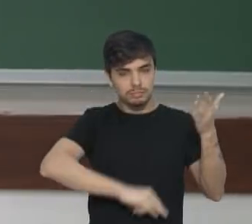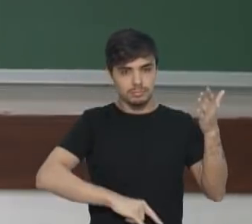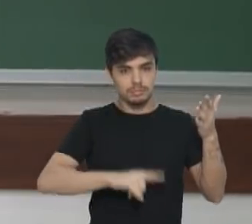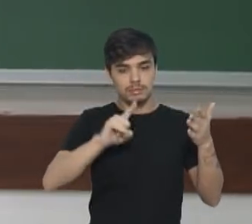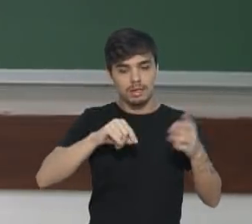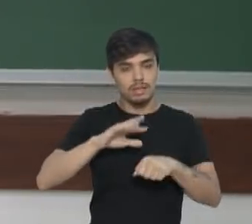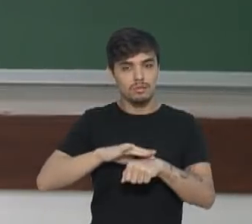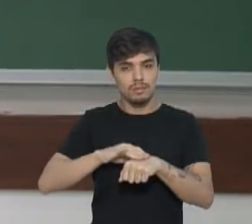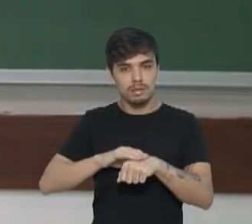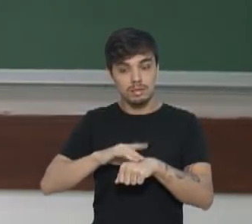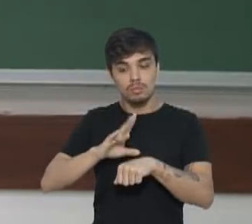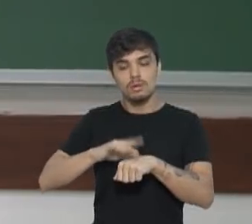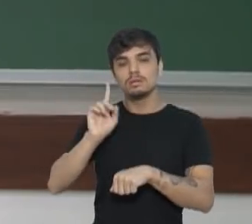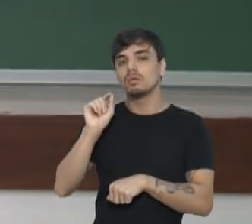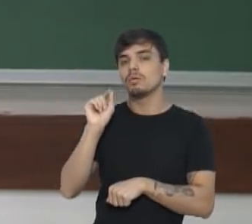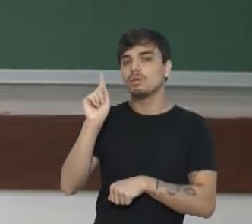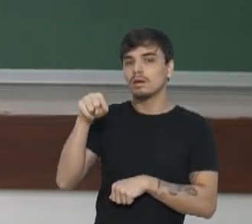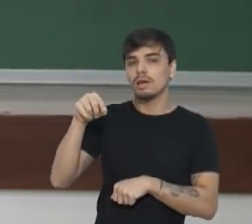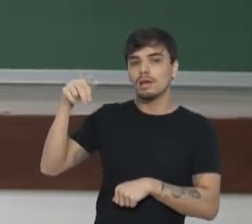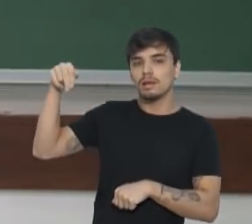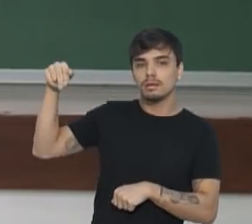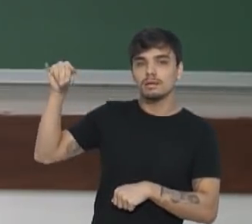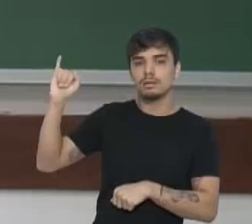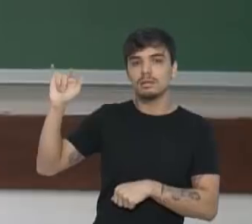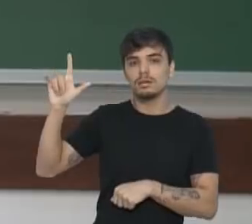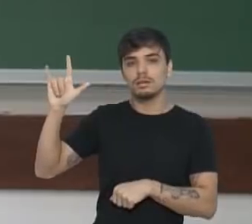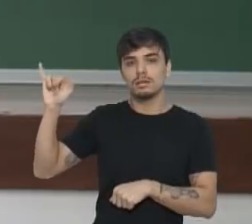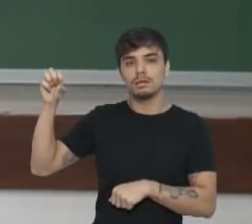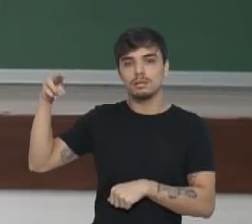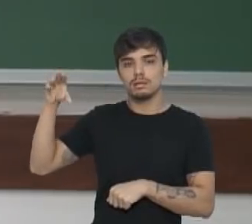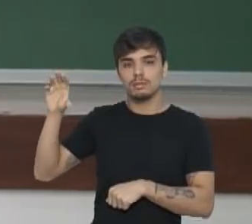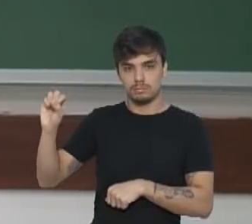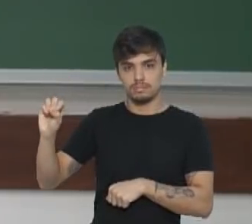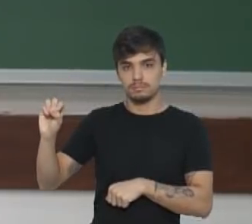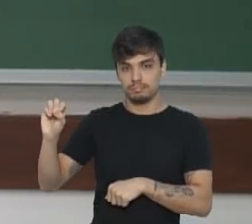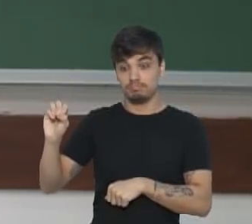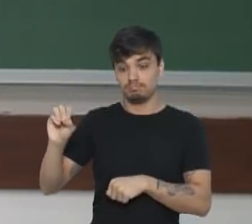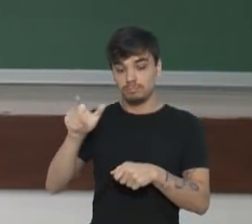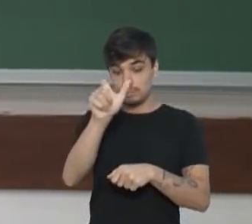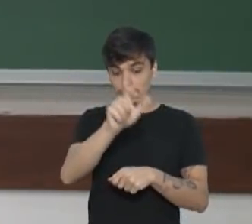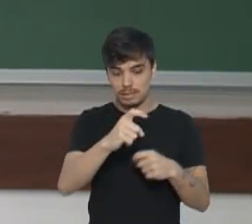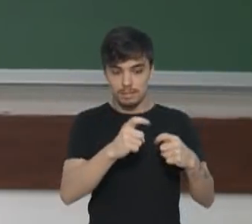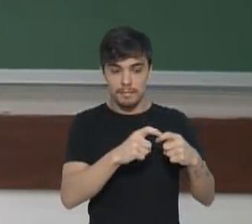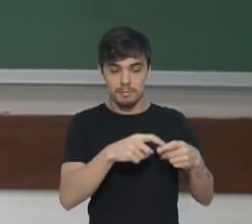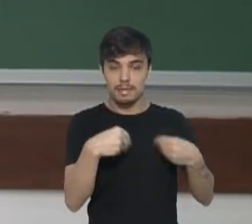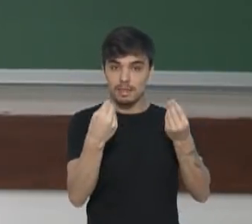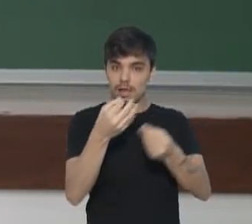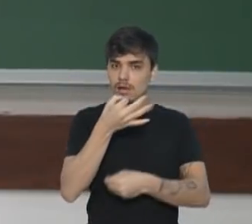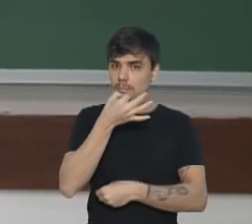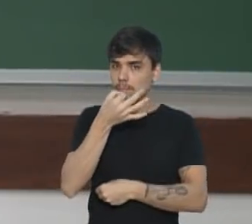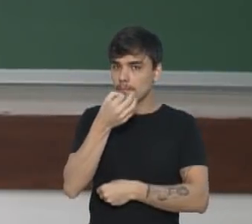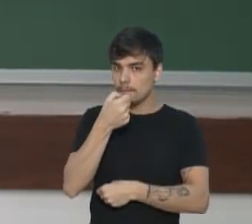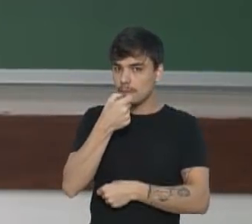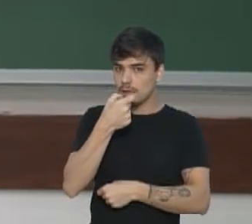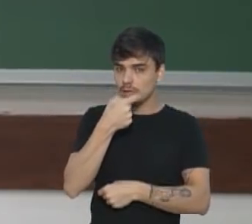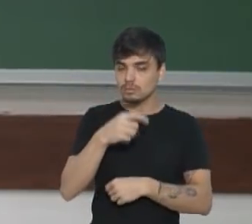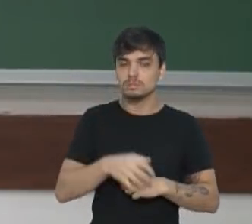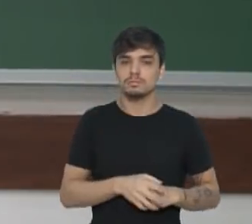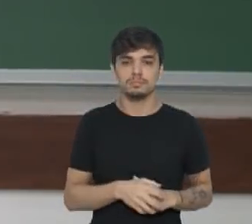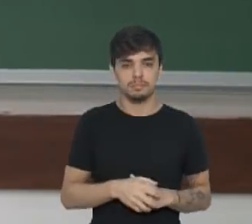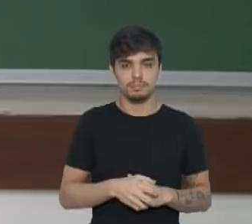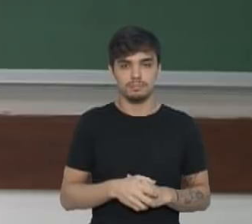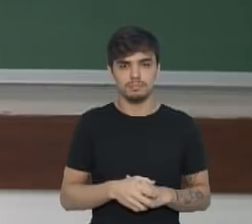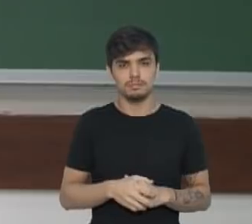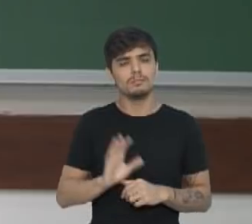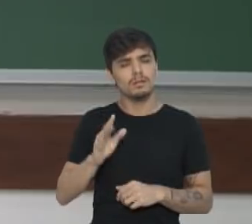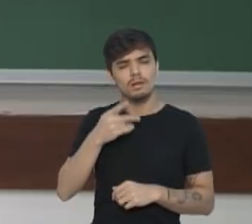doença é o niilismo. Agora, ele, como médico, tem que receitar um medicamento, né? E como já diziam os